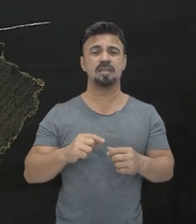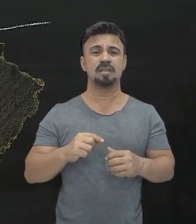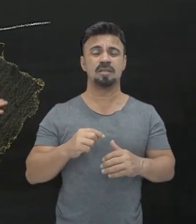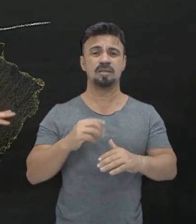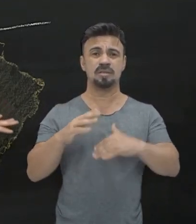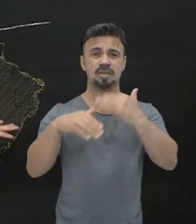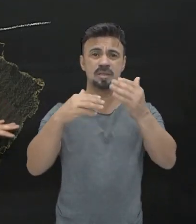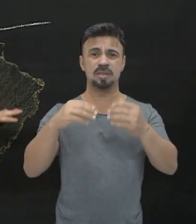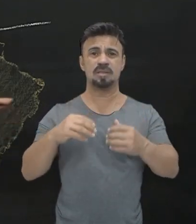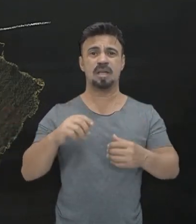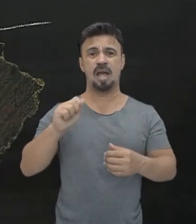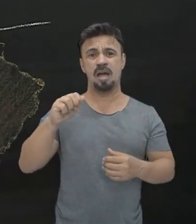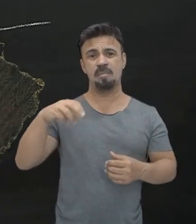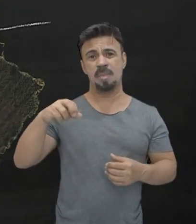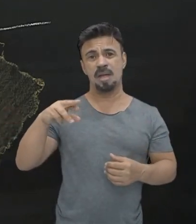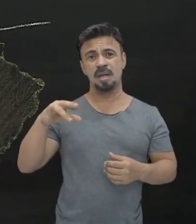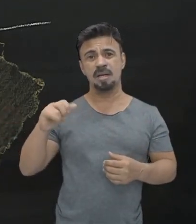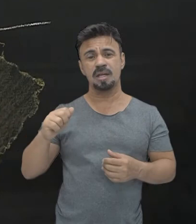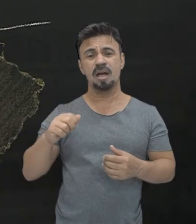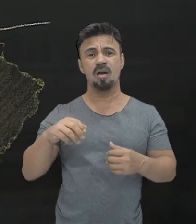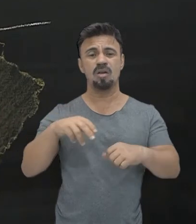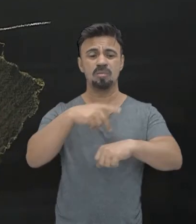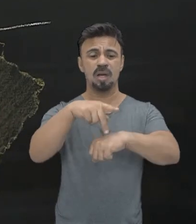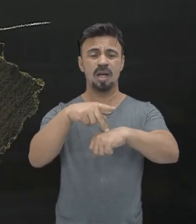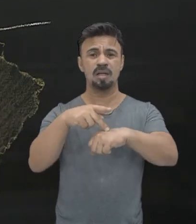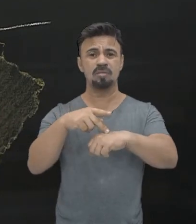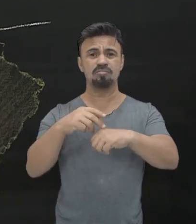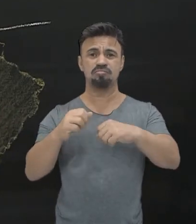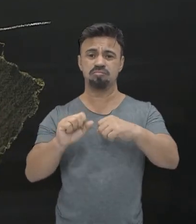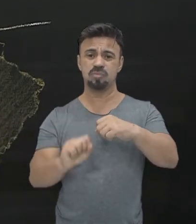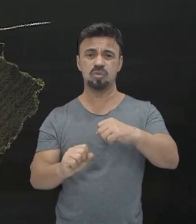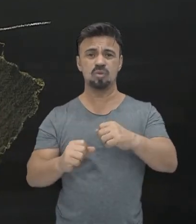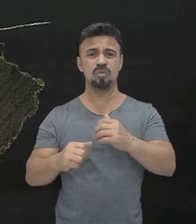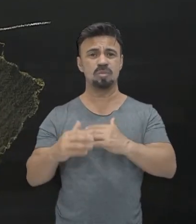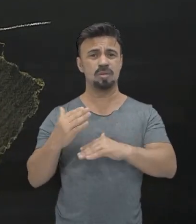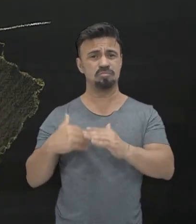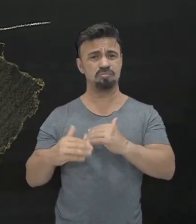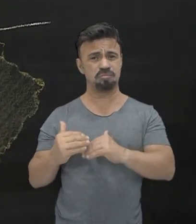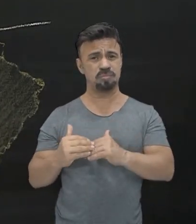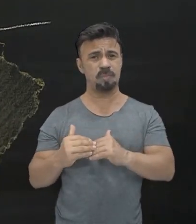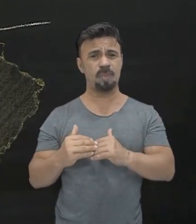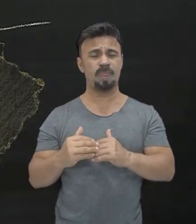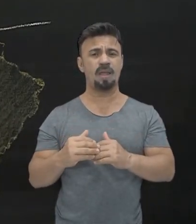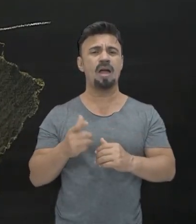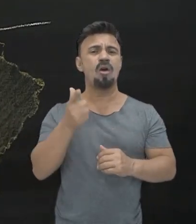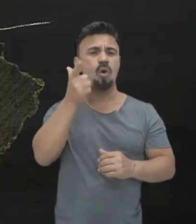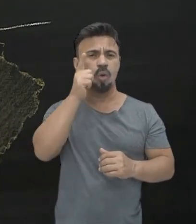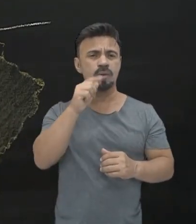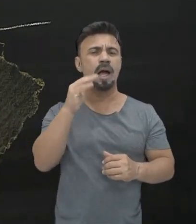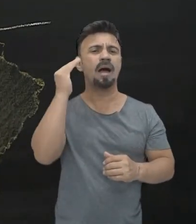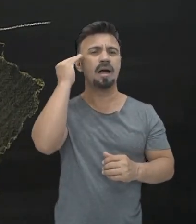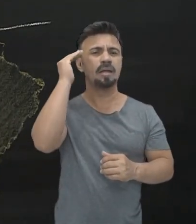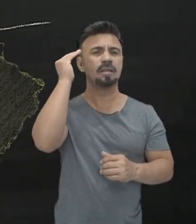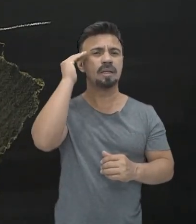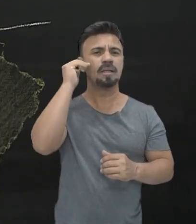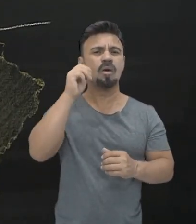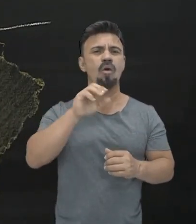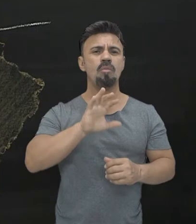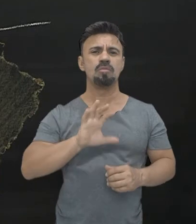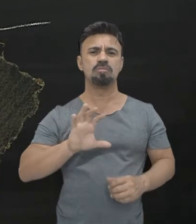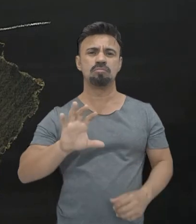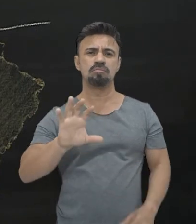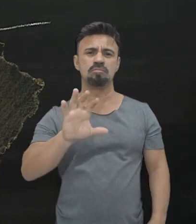e todo o resto aqui, a América Latina, como os países subdesenvolvidos. Assim, conseguimos entender o processo de